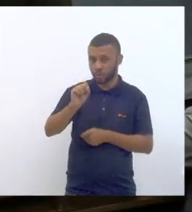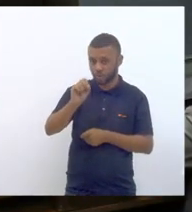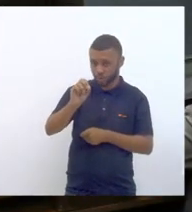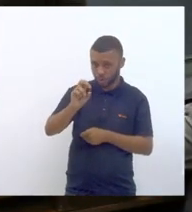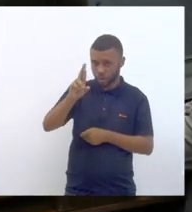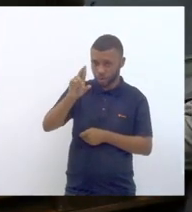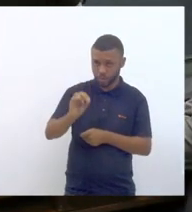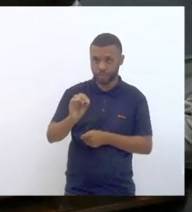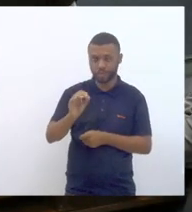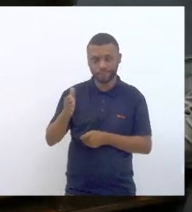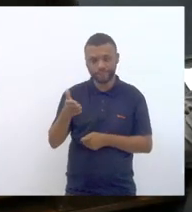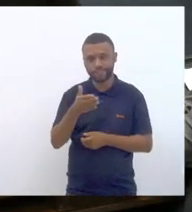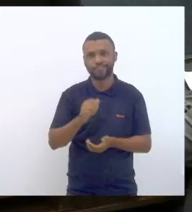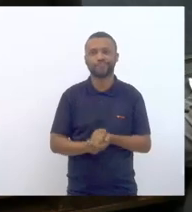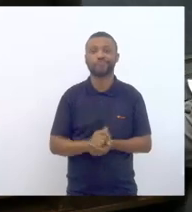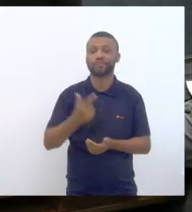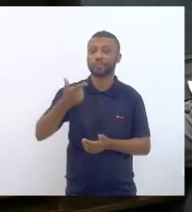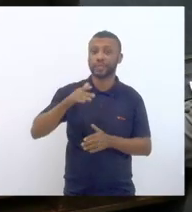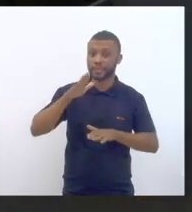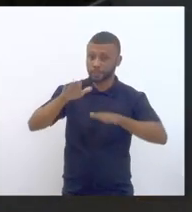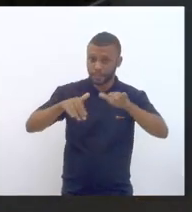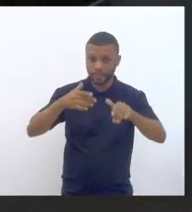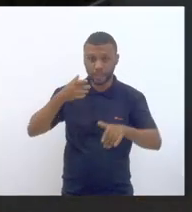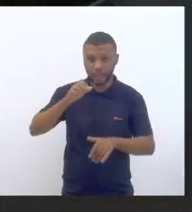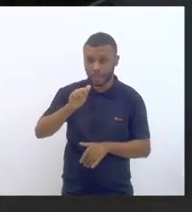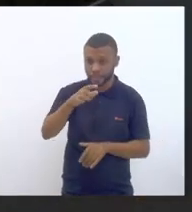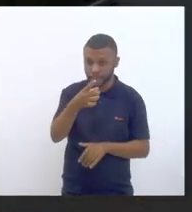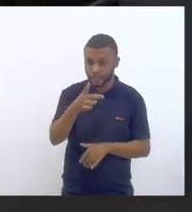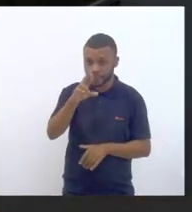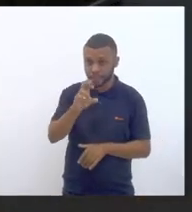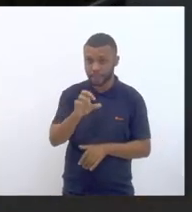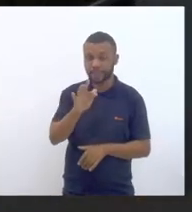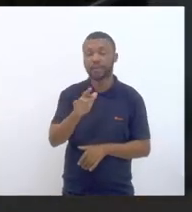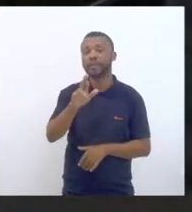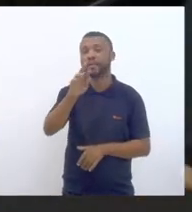palavra. Segunda chamada, deputado Alexandre Freitas.